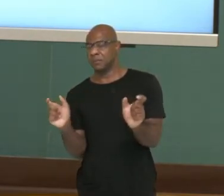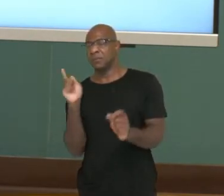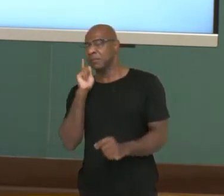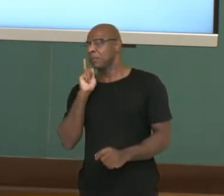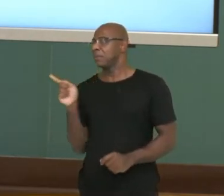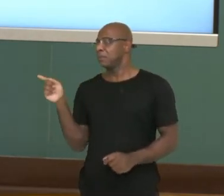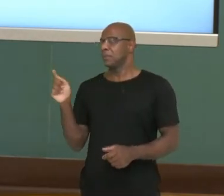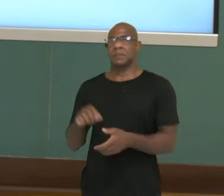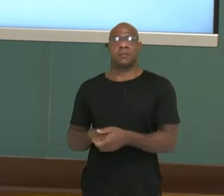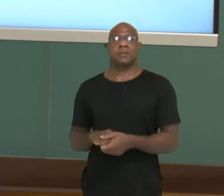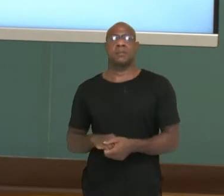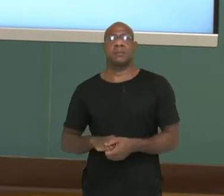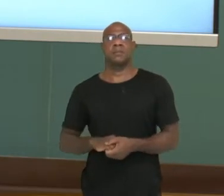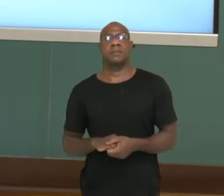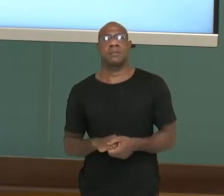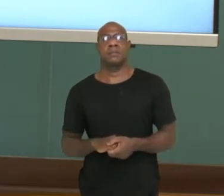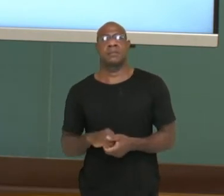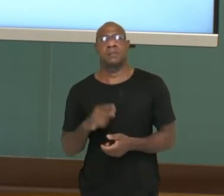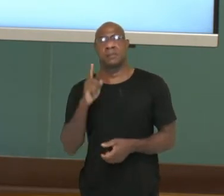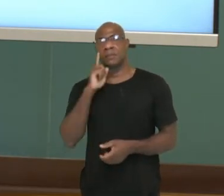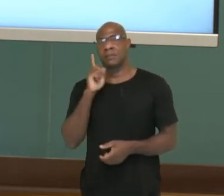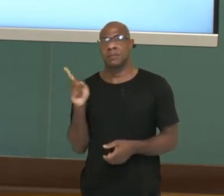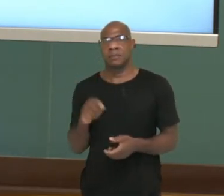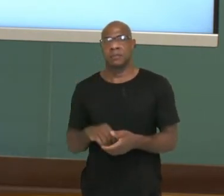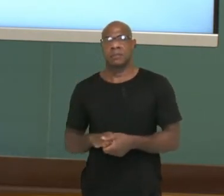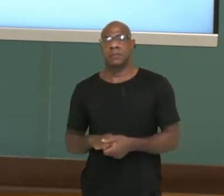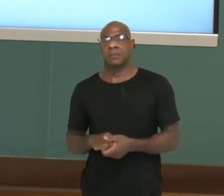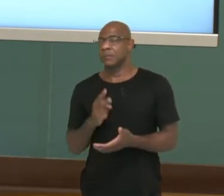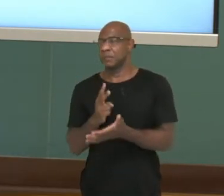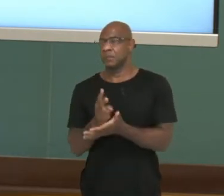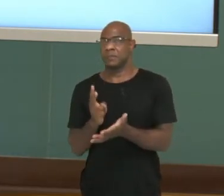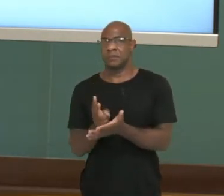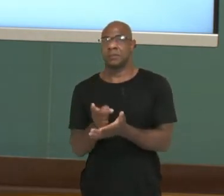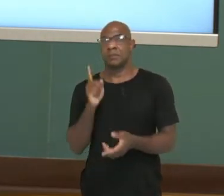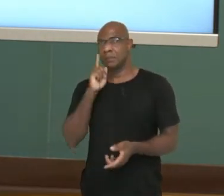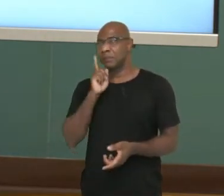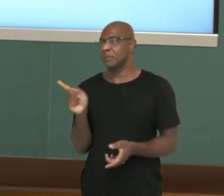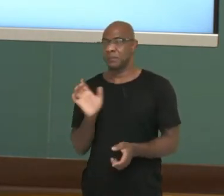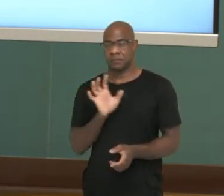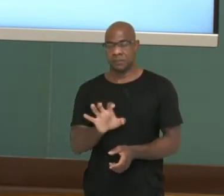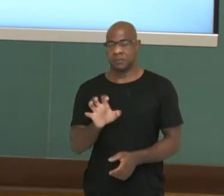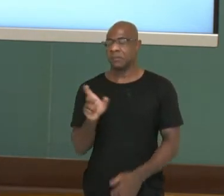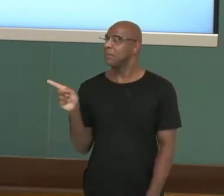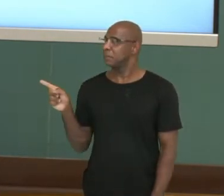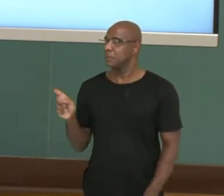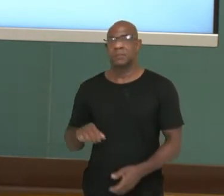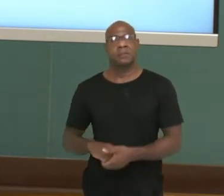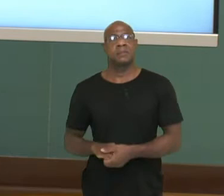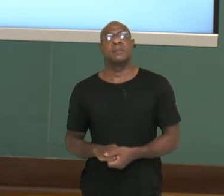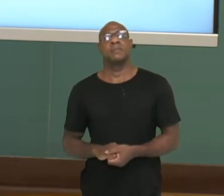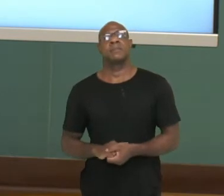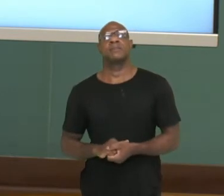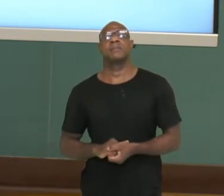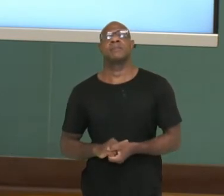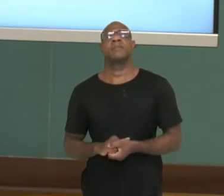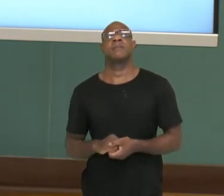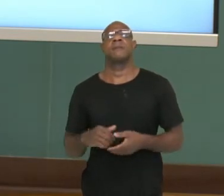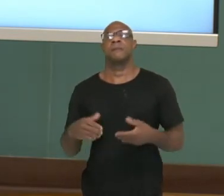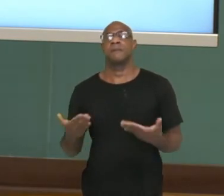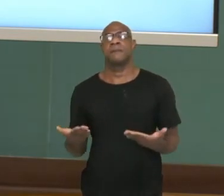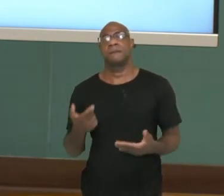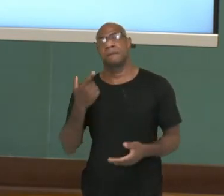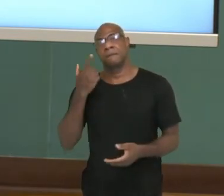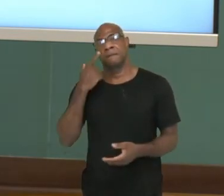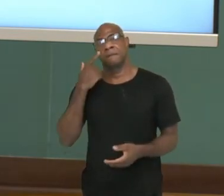tem que ligar com os polos trocados, sempre. Tá? Aí você está ligando em série corretamente. Então vamos ver aqui,